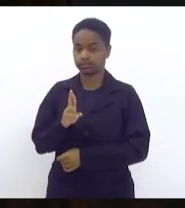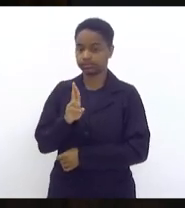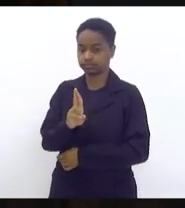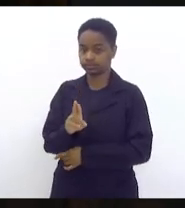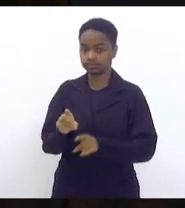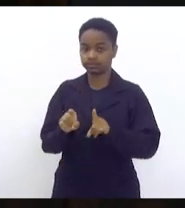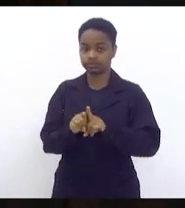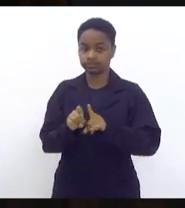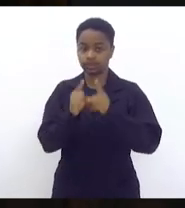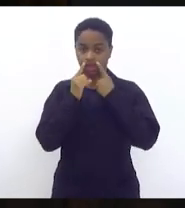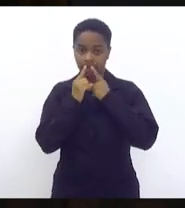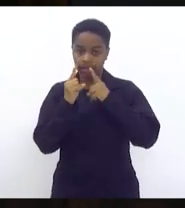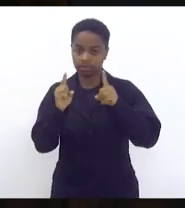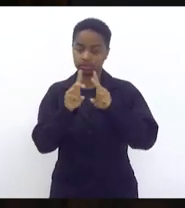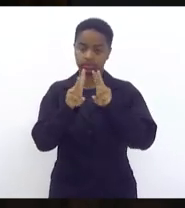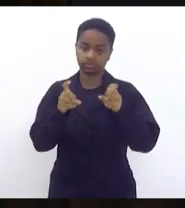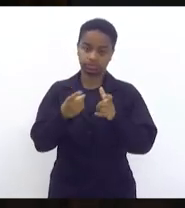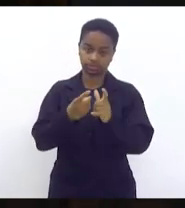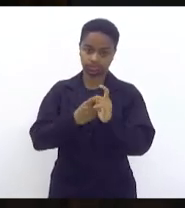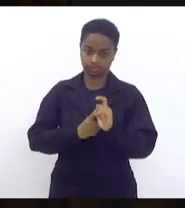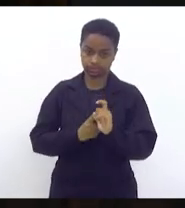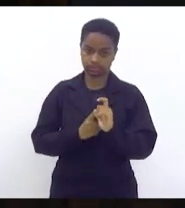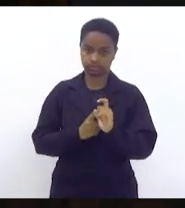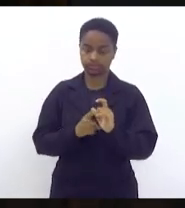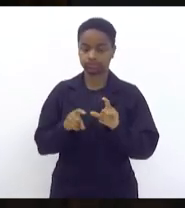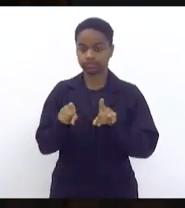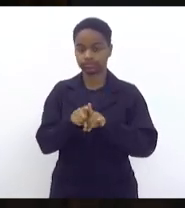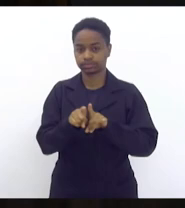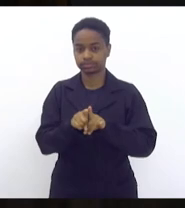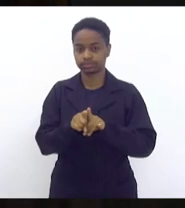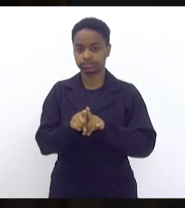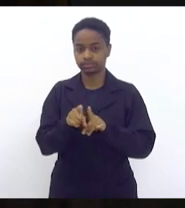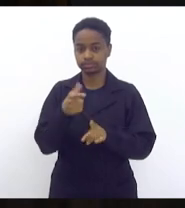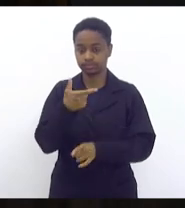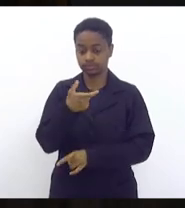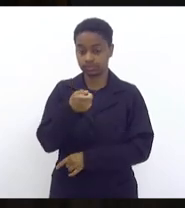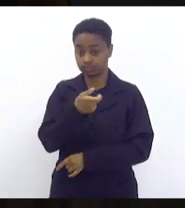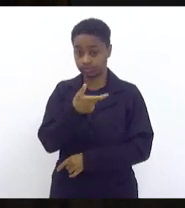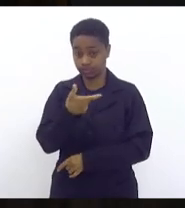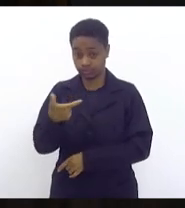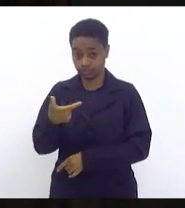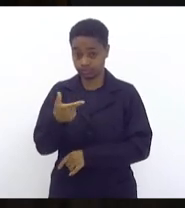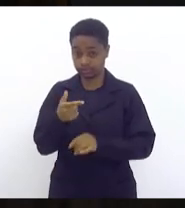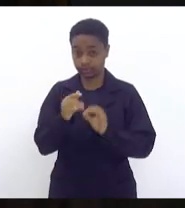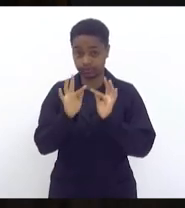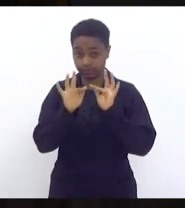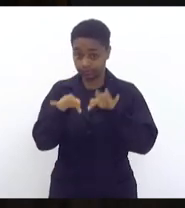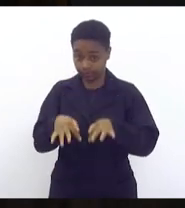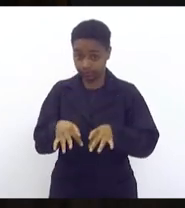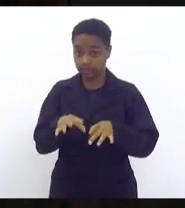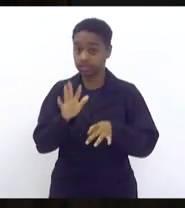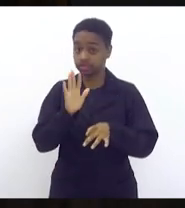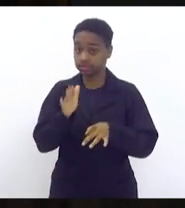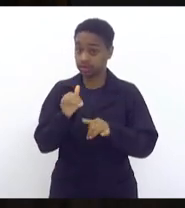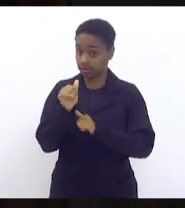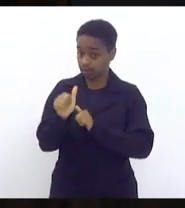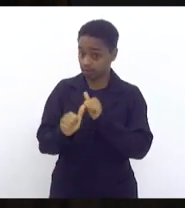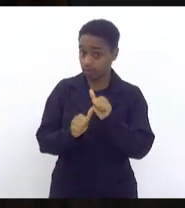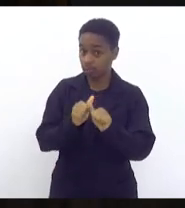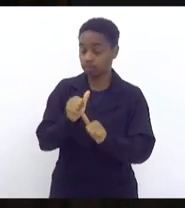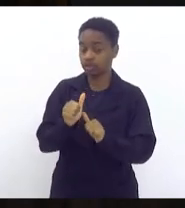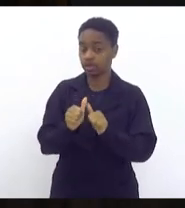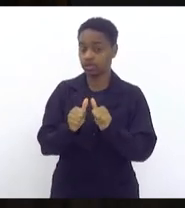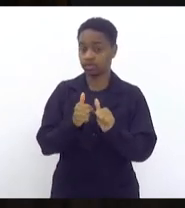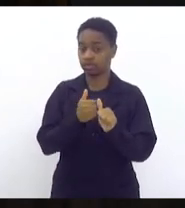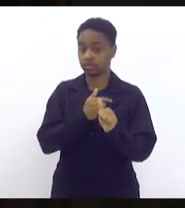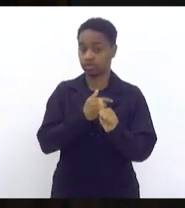questionar esta dívida, né? Já deixamos 2022 para trás, já mudamos de